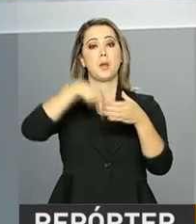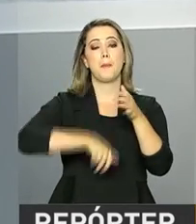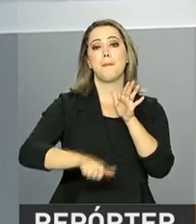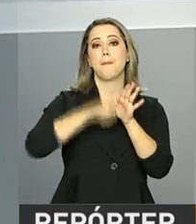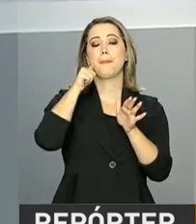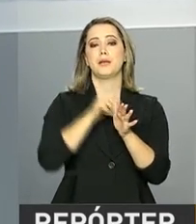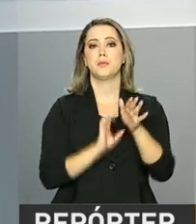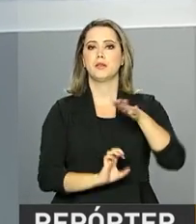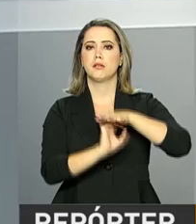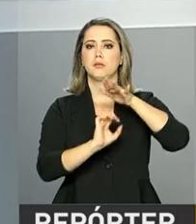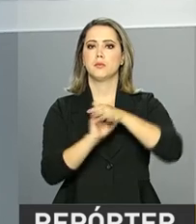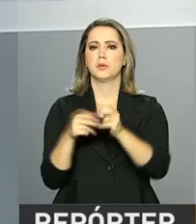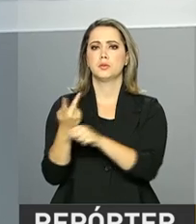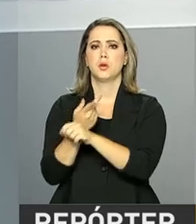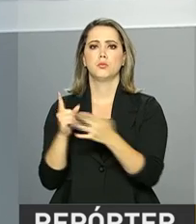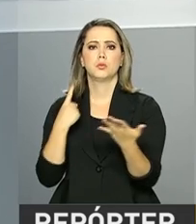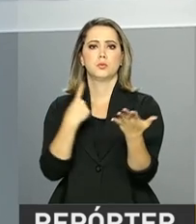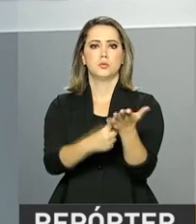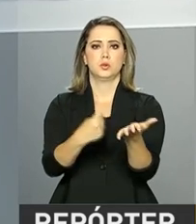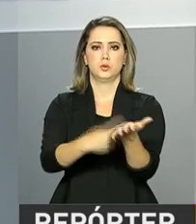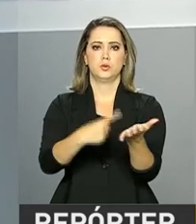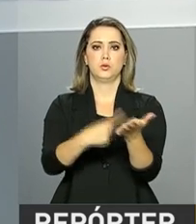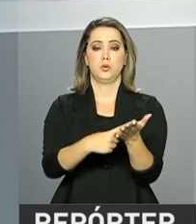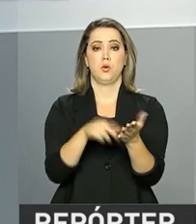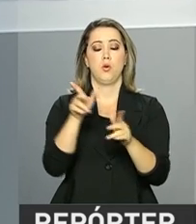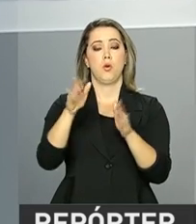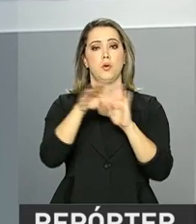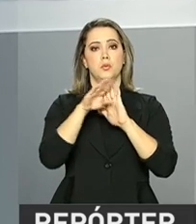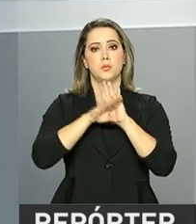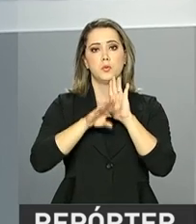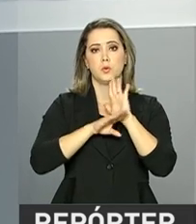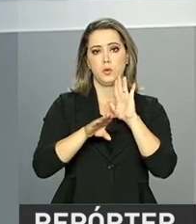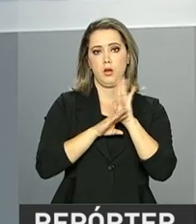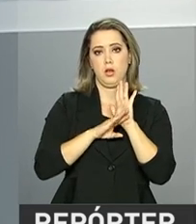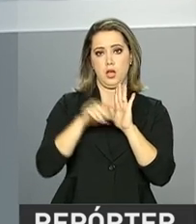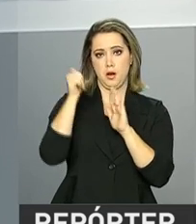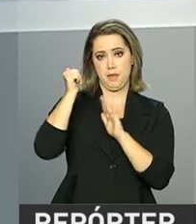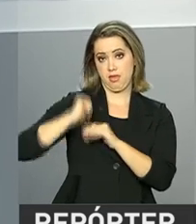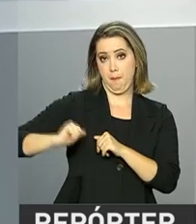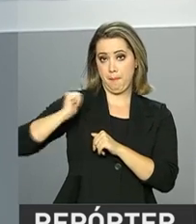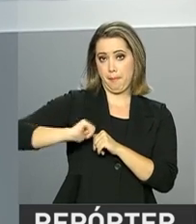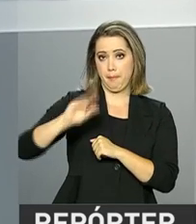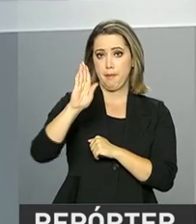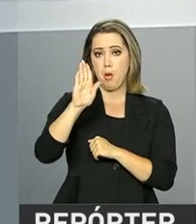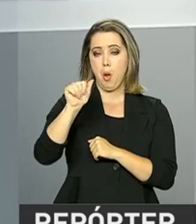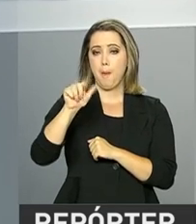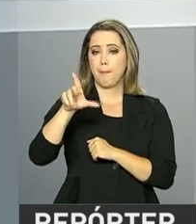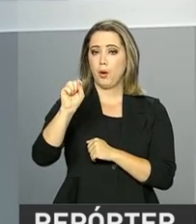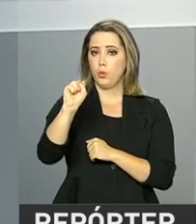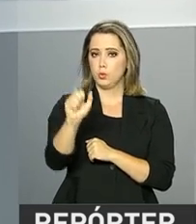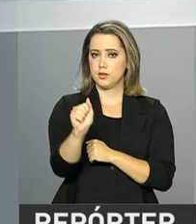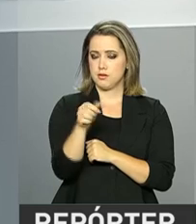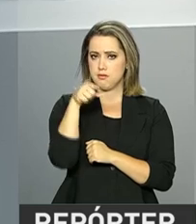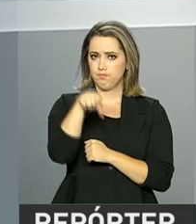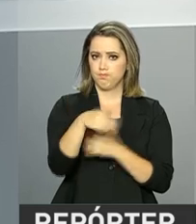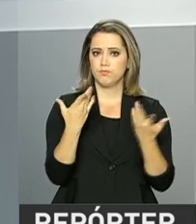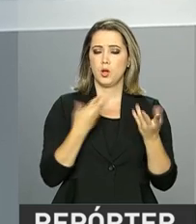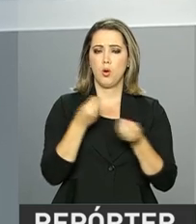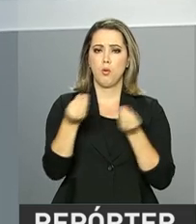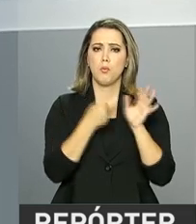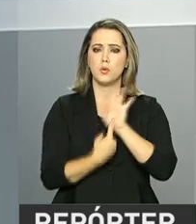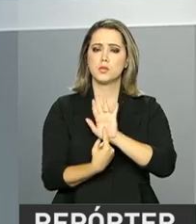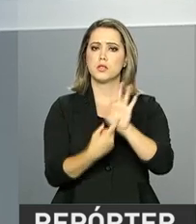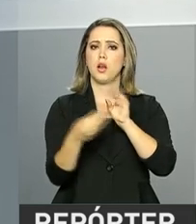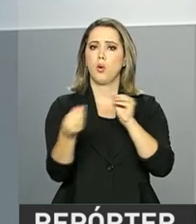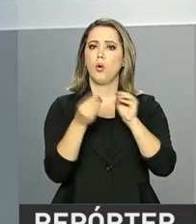primeira estatal a buscar adesão a programa de governança da bolsa A ideia é mostrar com transparência como a empresa é